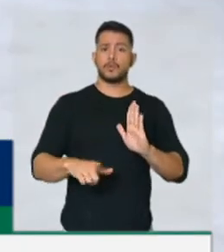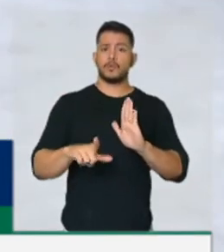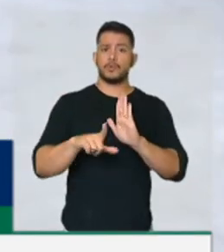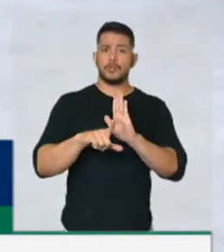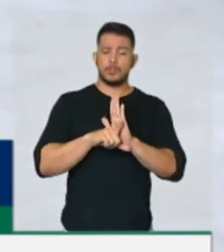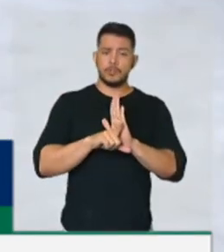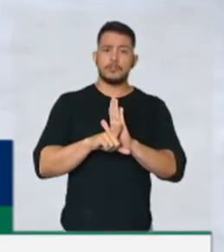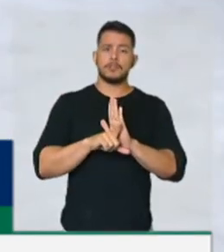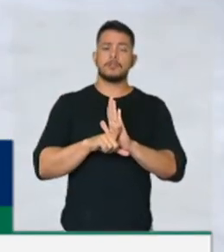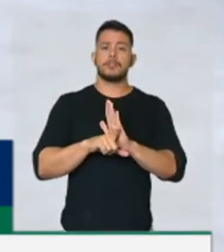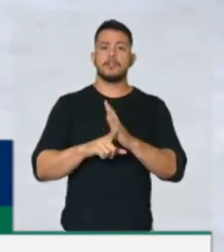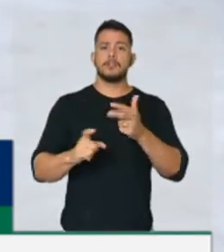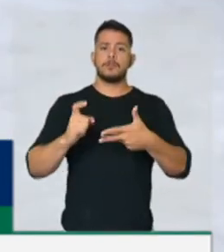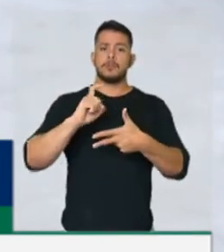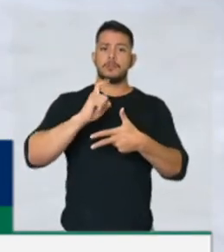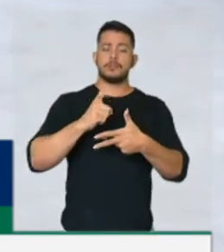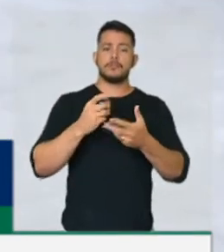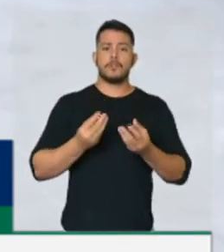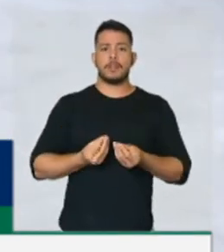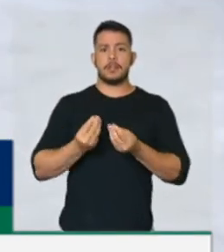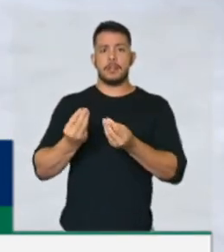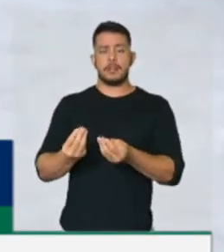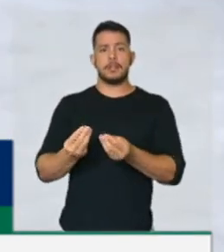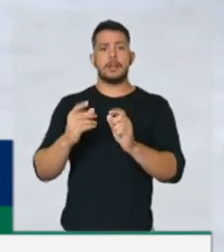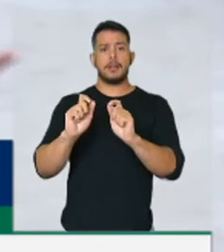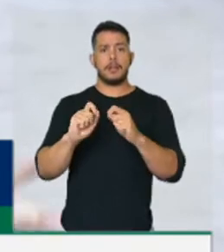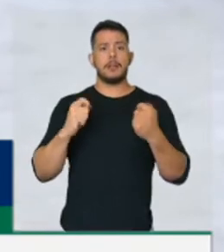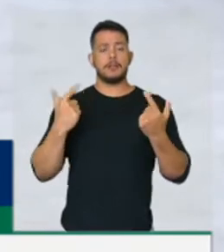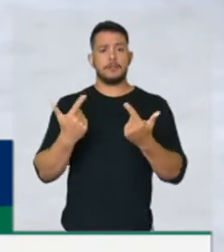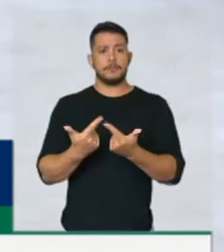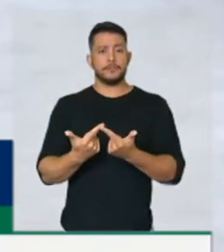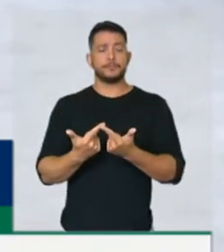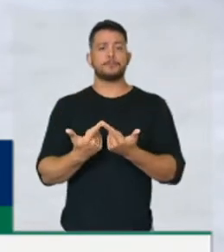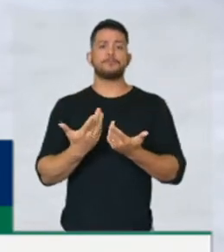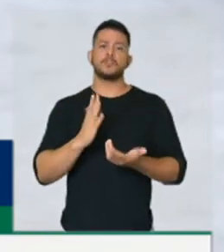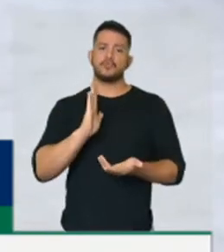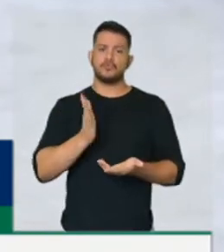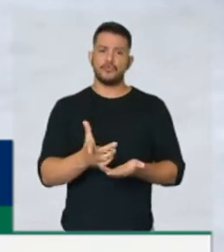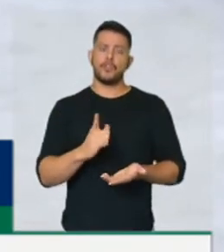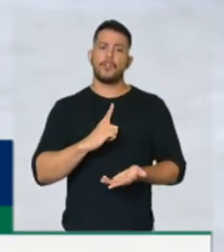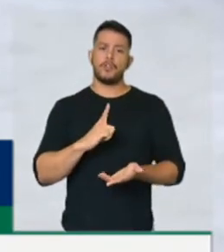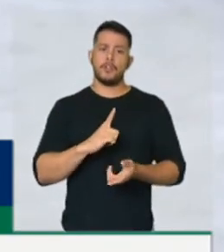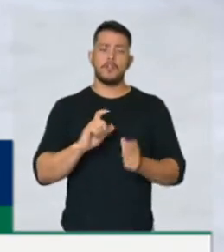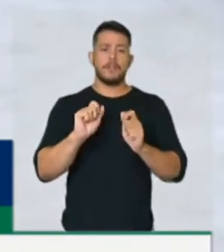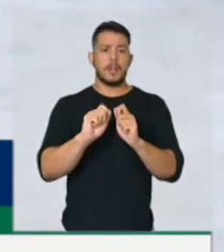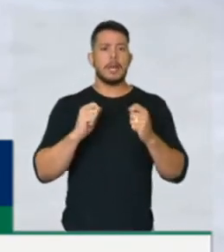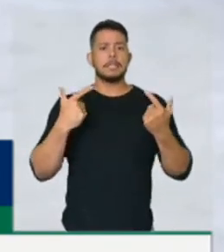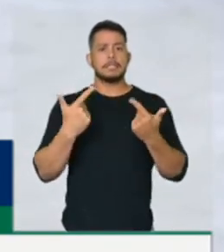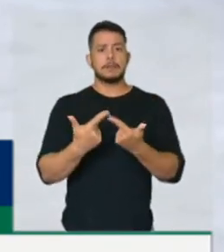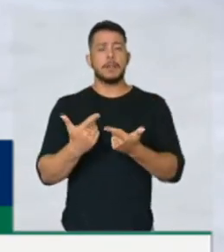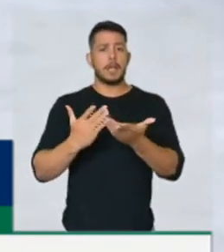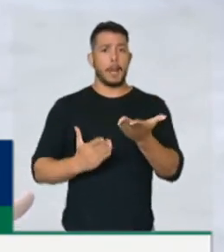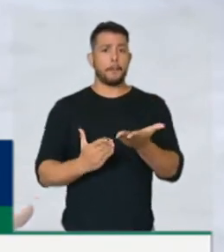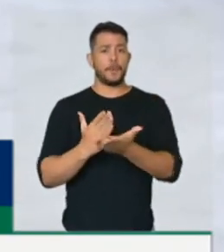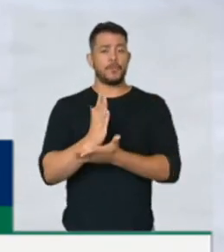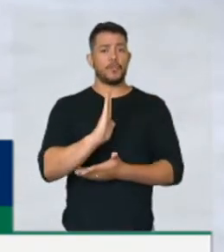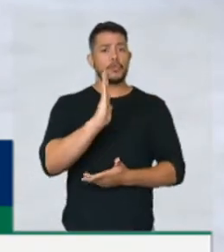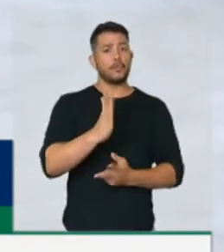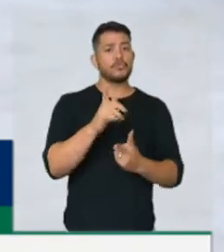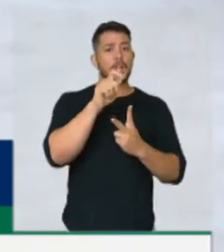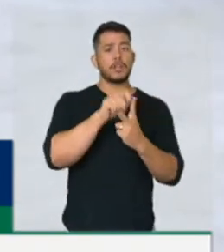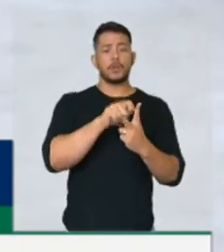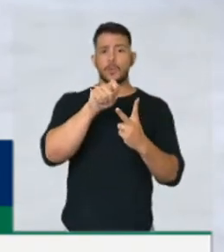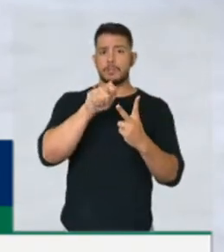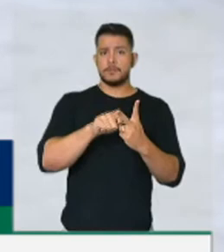Assembleia Legislativa do Estado de Rondônia para criar regulamentação, foi mandado, a Assembleia aprovou há mais de 2 meses,